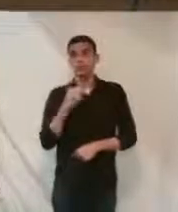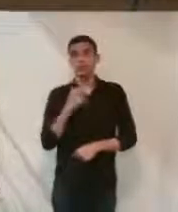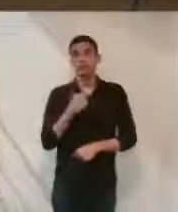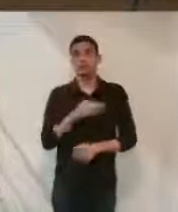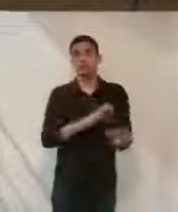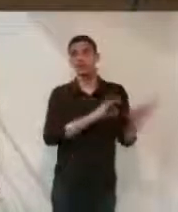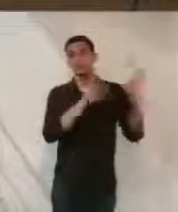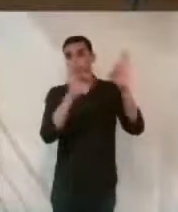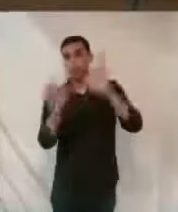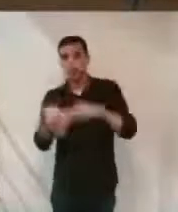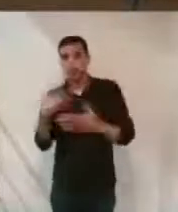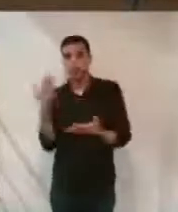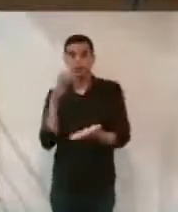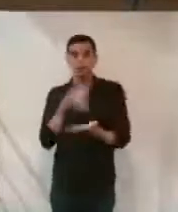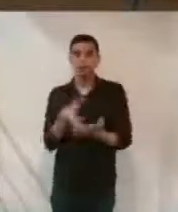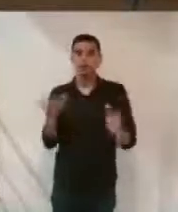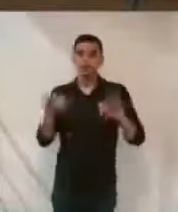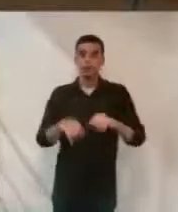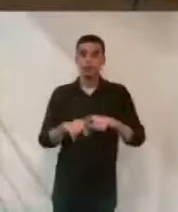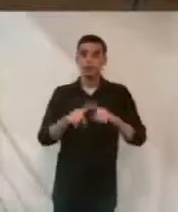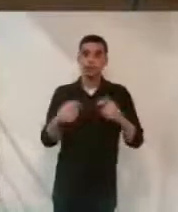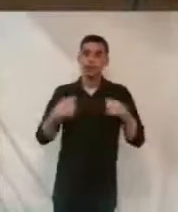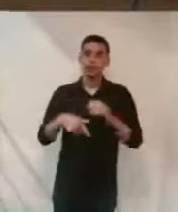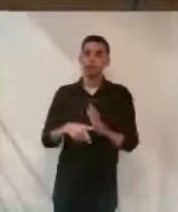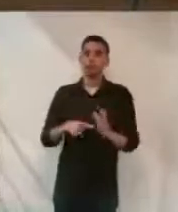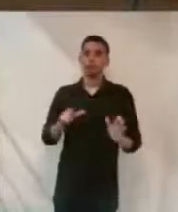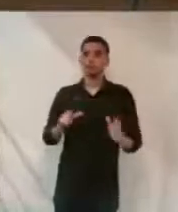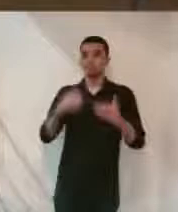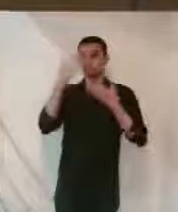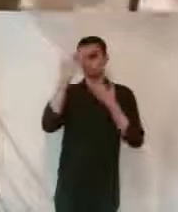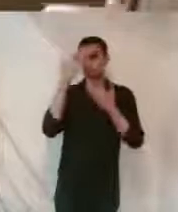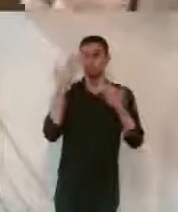já justificando a minha saída extemporânea. Muito obrigado.